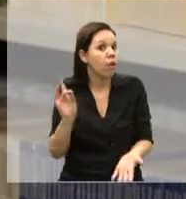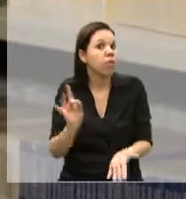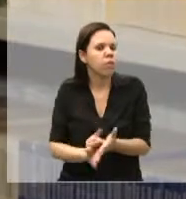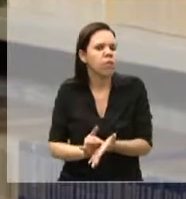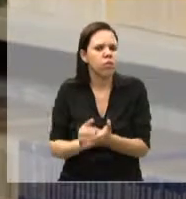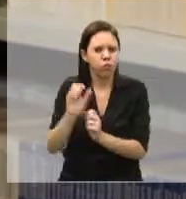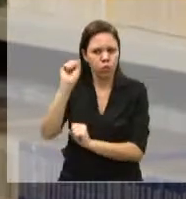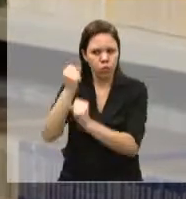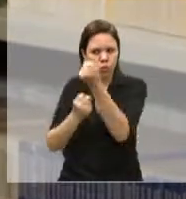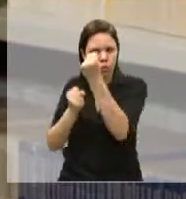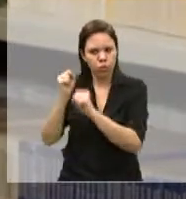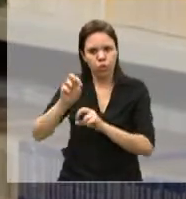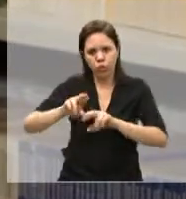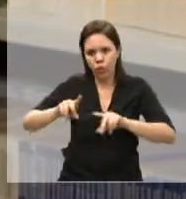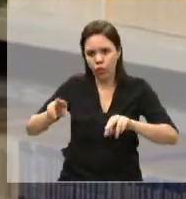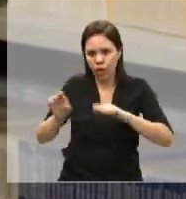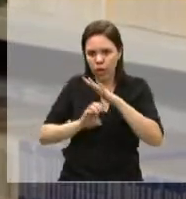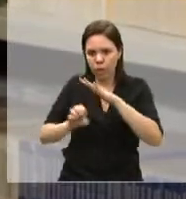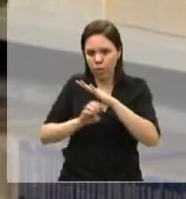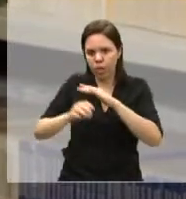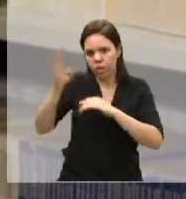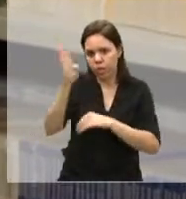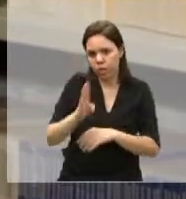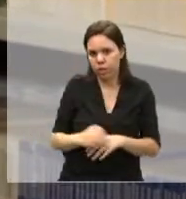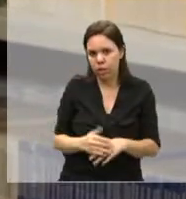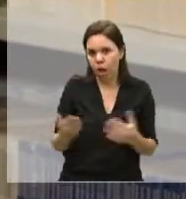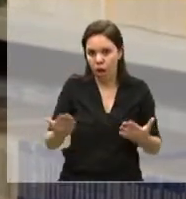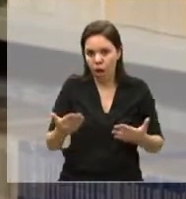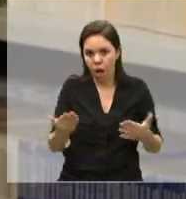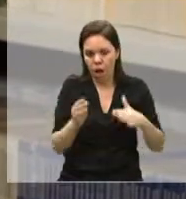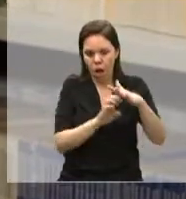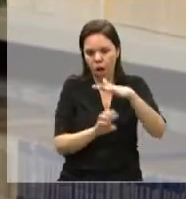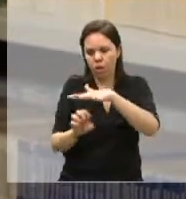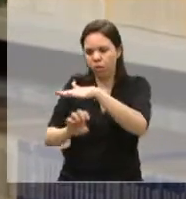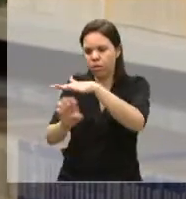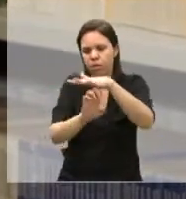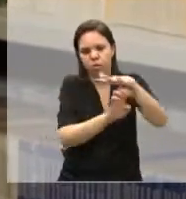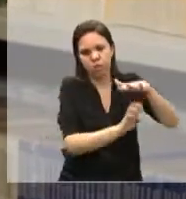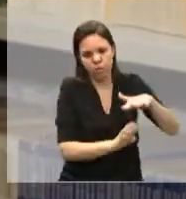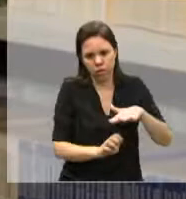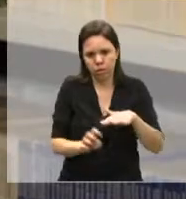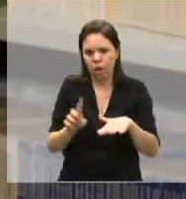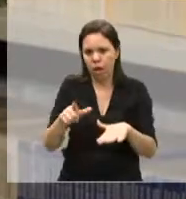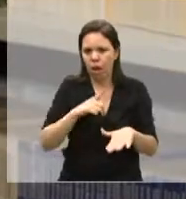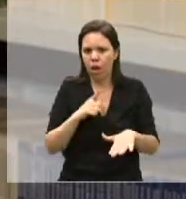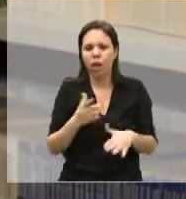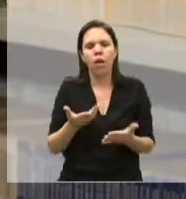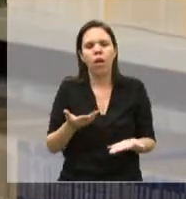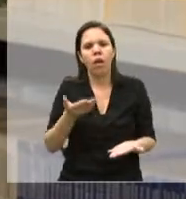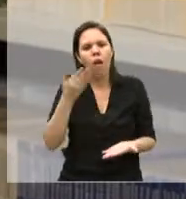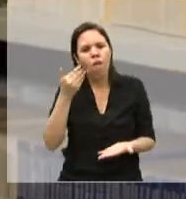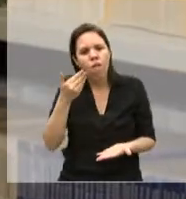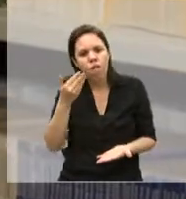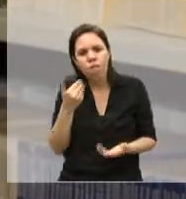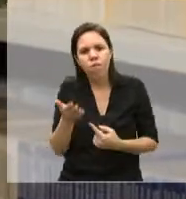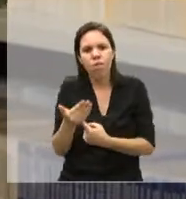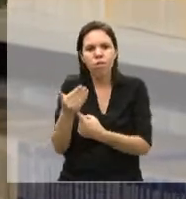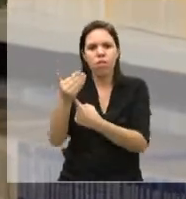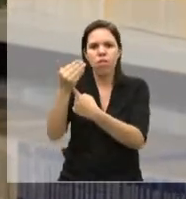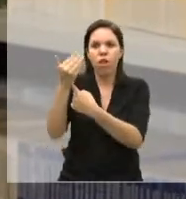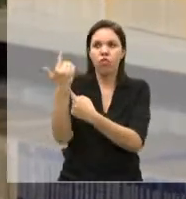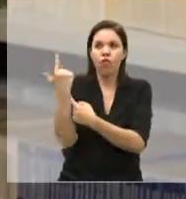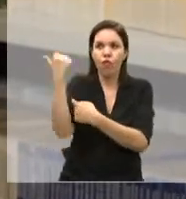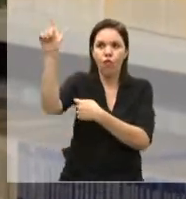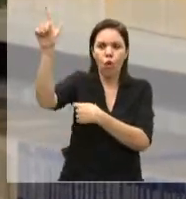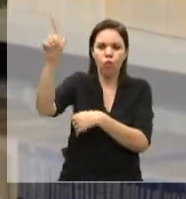a indústria, as empresas no Brasil. Atualmente as empresas elas estão muito, são muito consumidoras de tecnologia de fora.